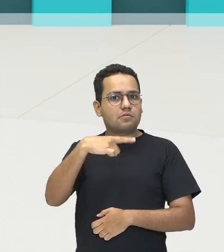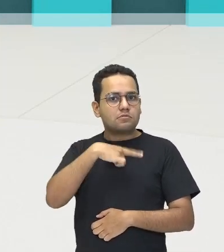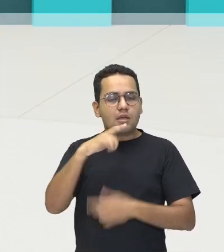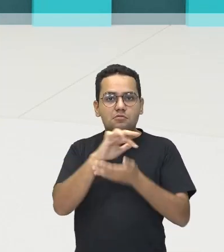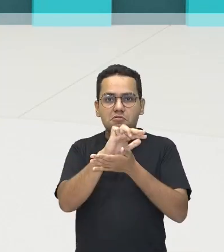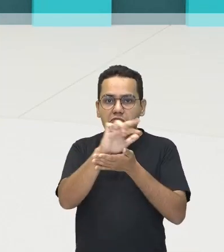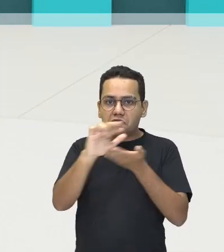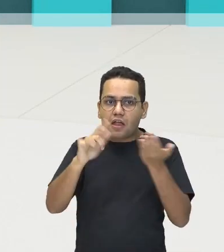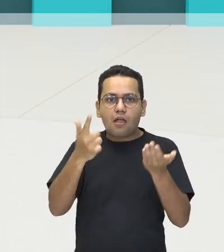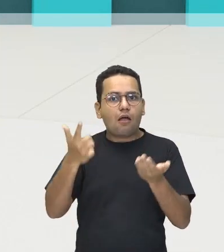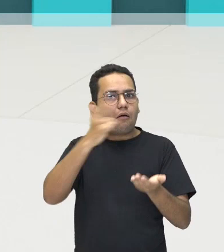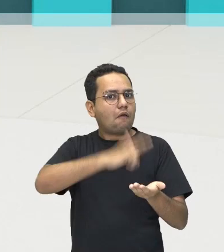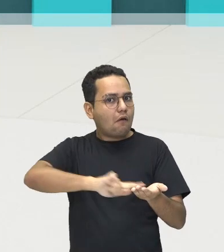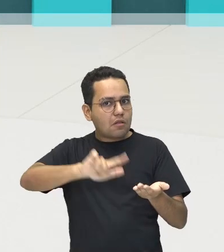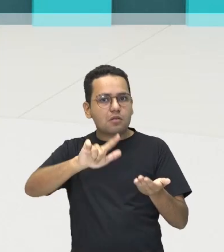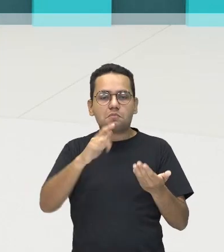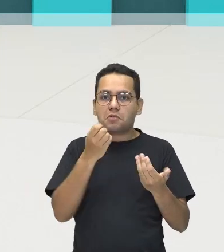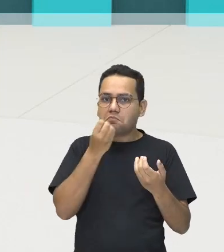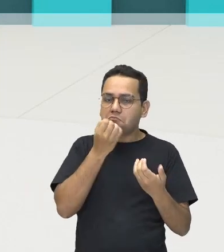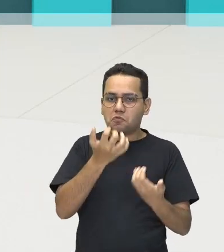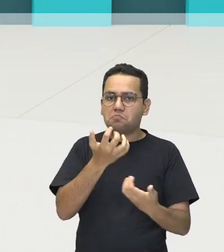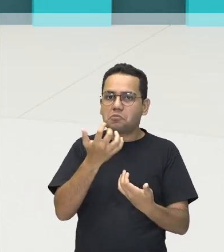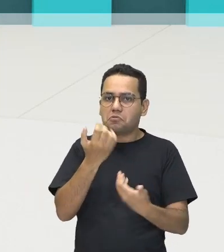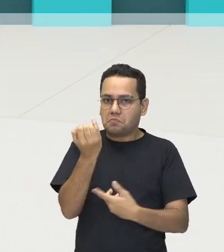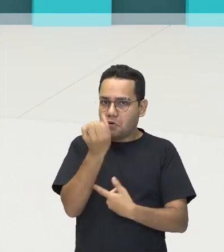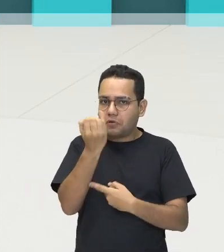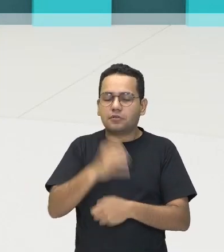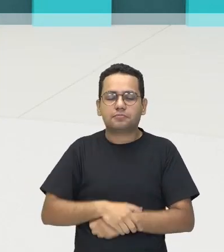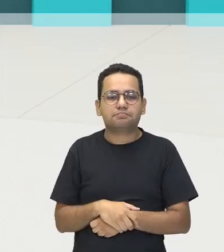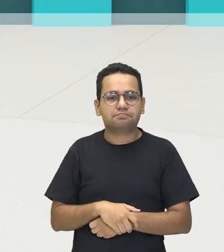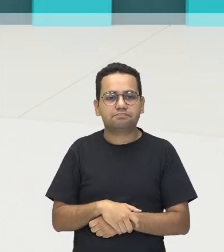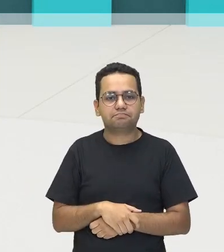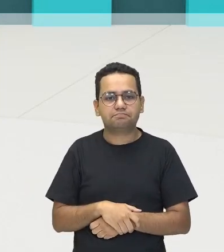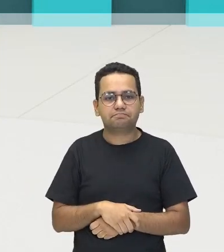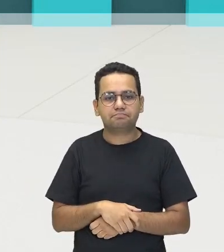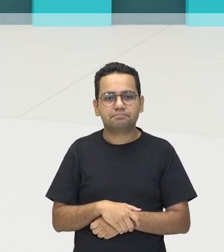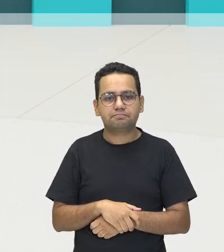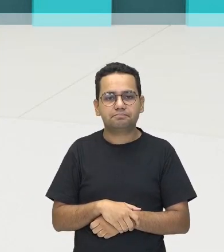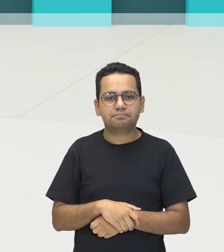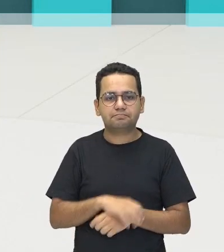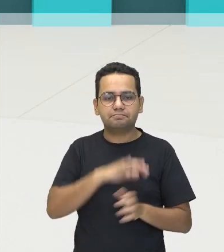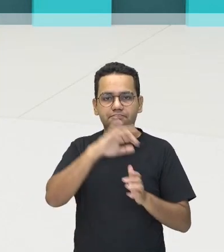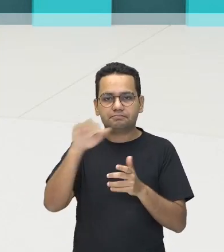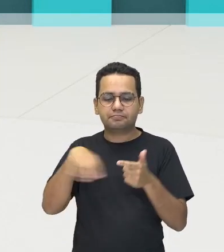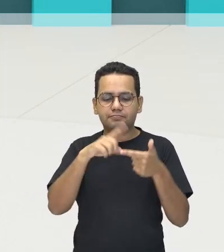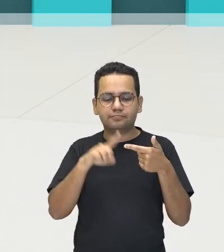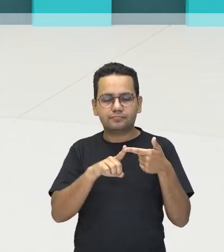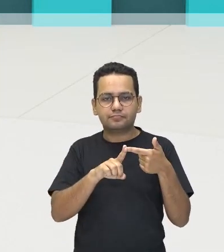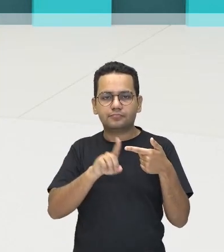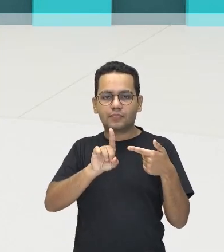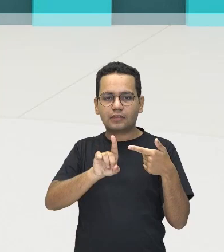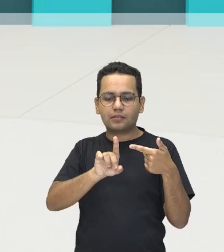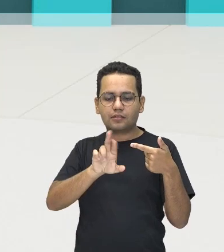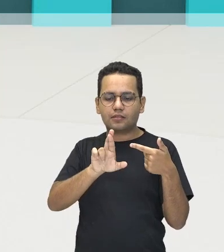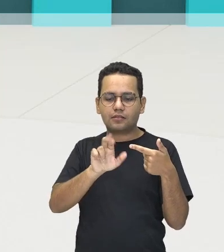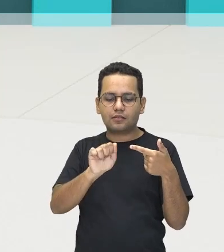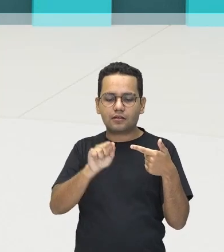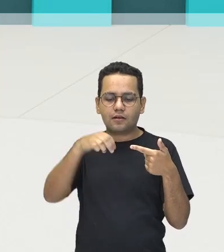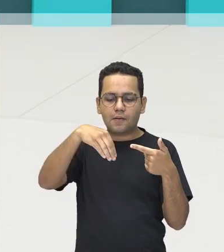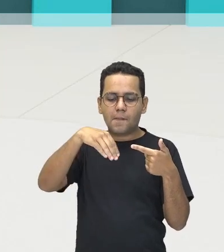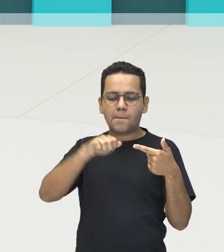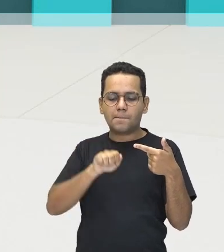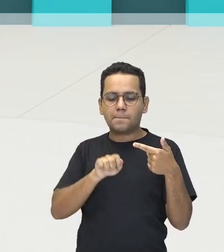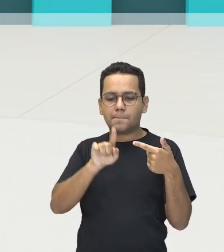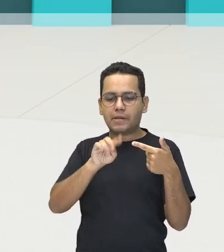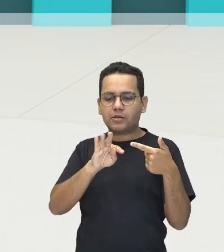épico. Continuando, nós temos o próximo gênero que vai se chamar dramático. Acompanhe aí comigo. Olha aí.